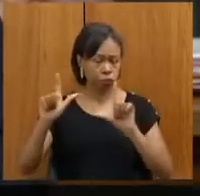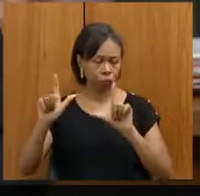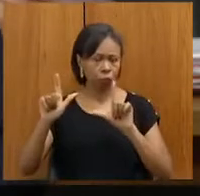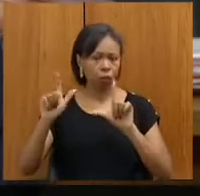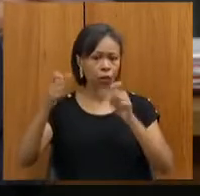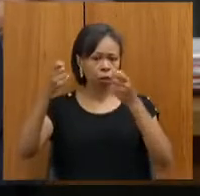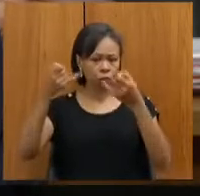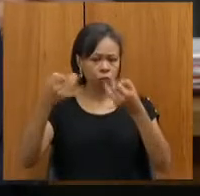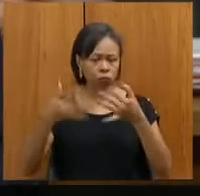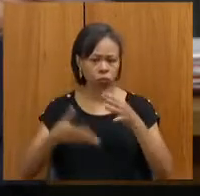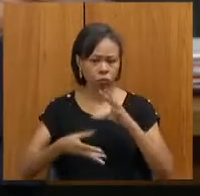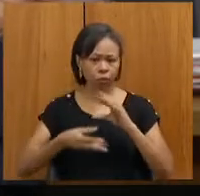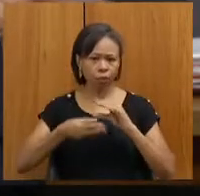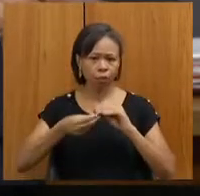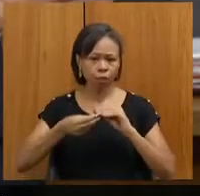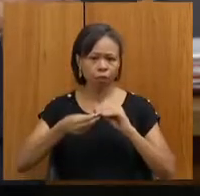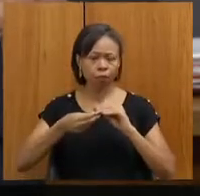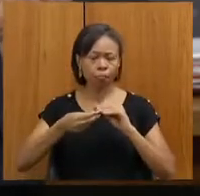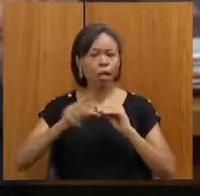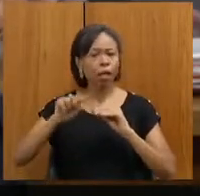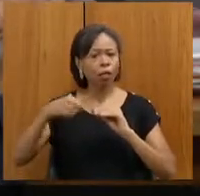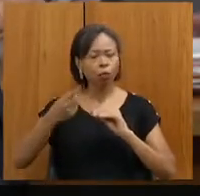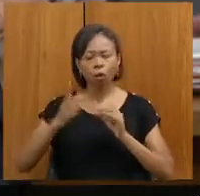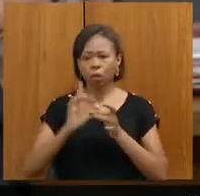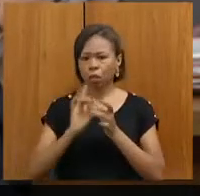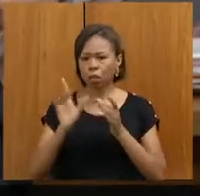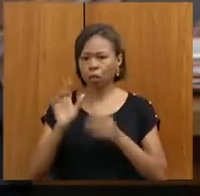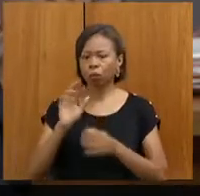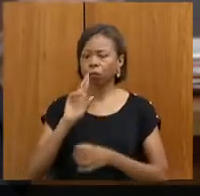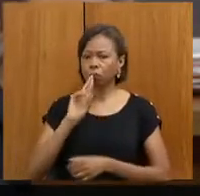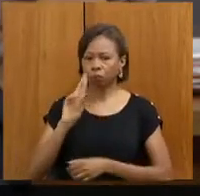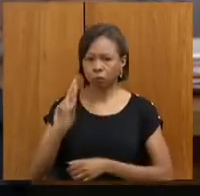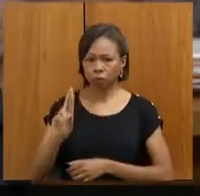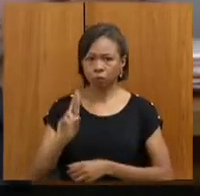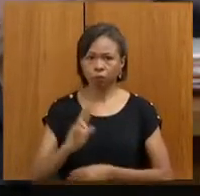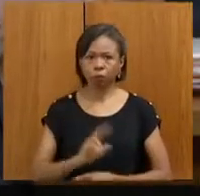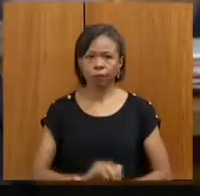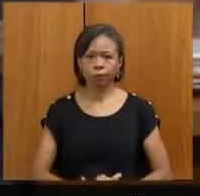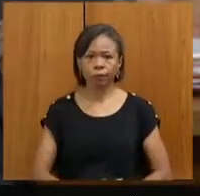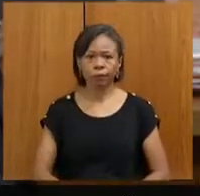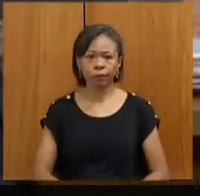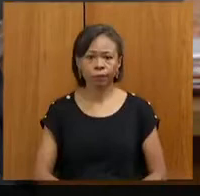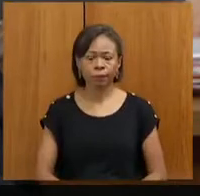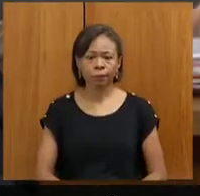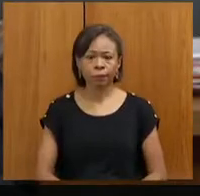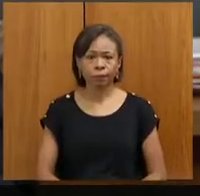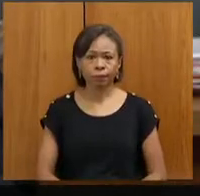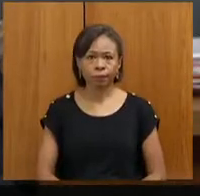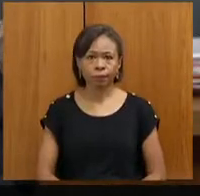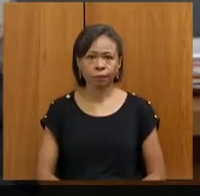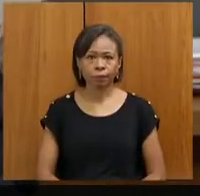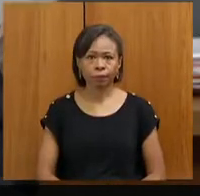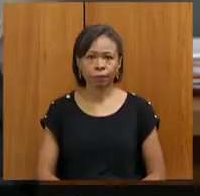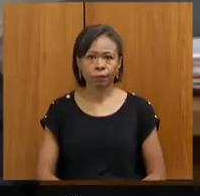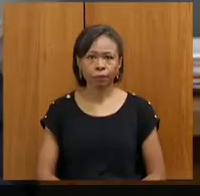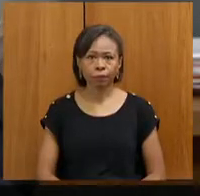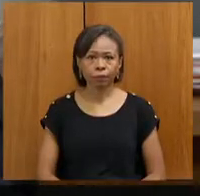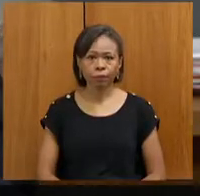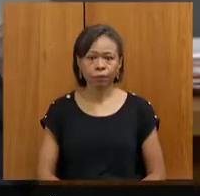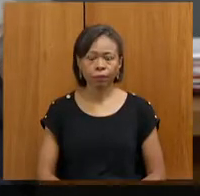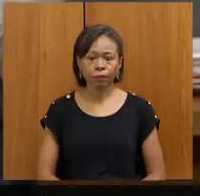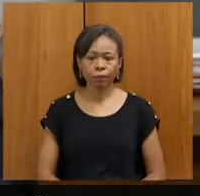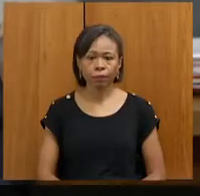brevemente e depois Fico à disposição por favor tá bom próximo por favor